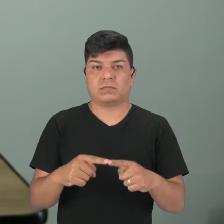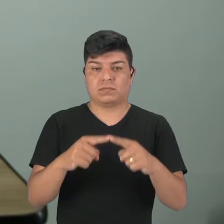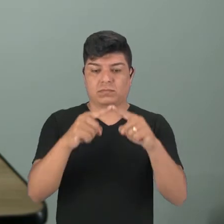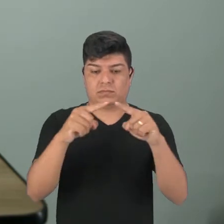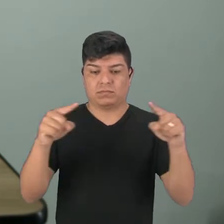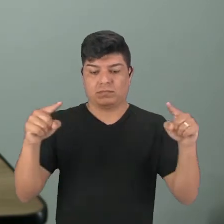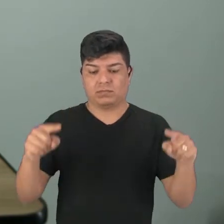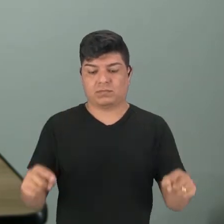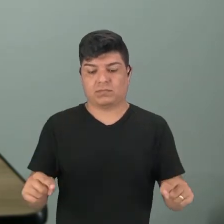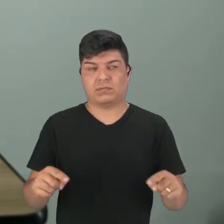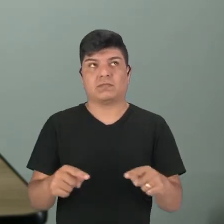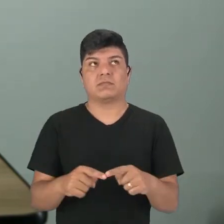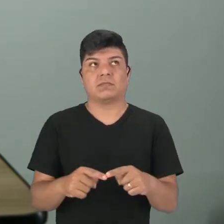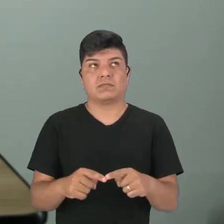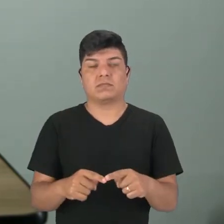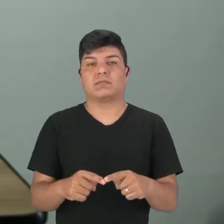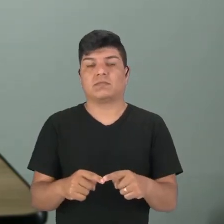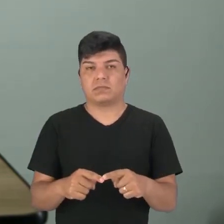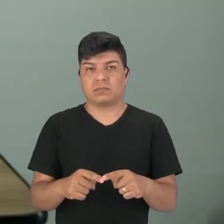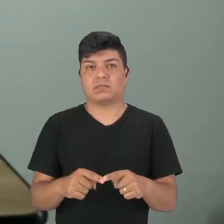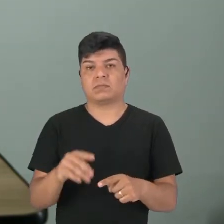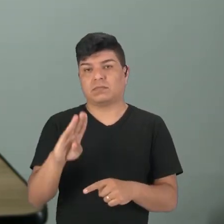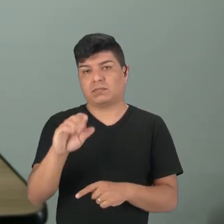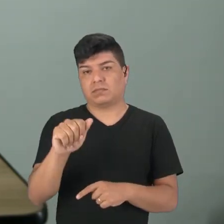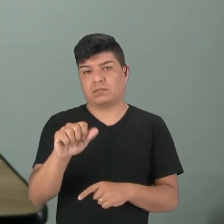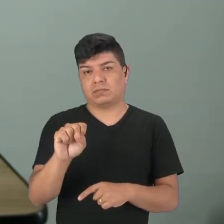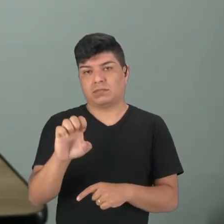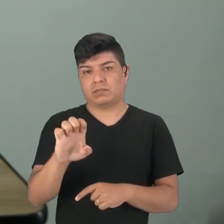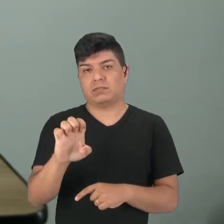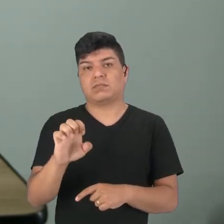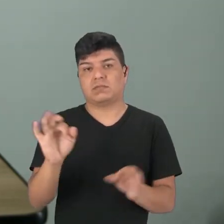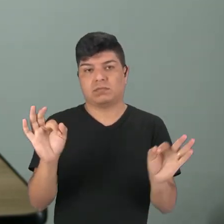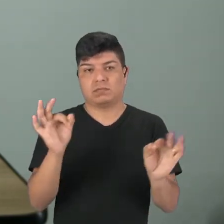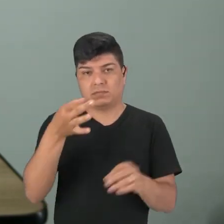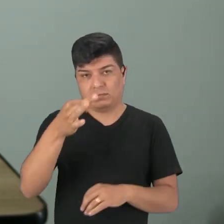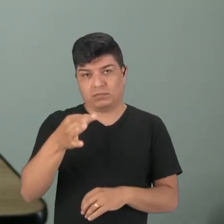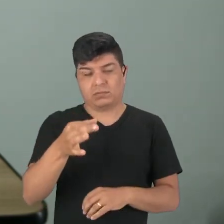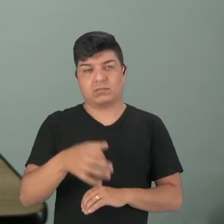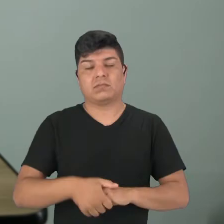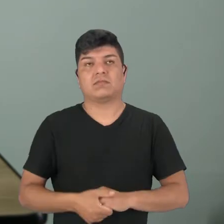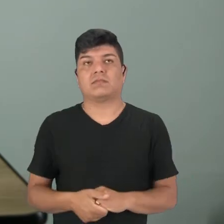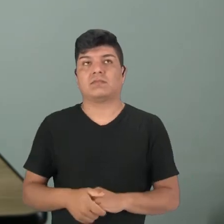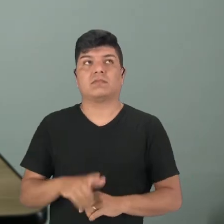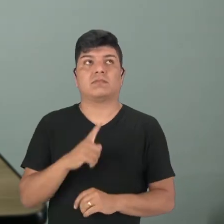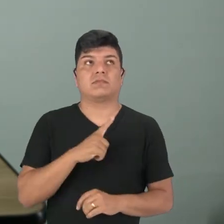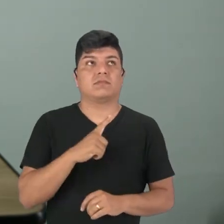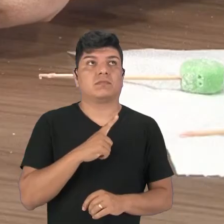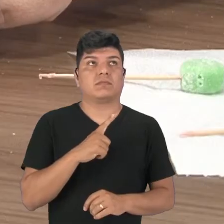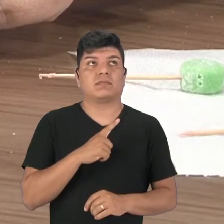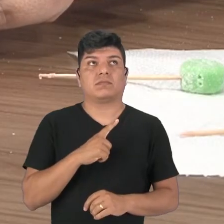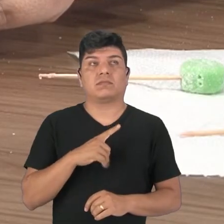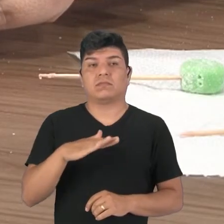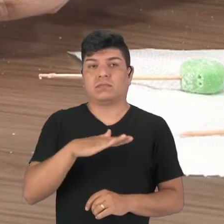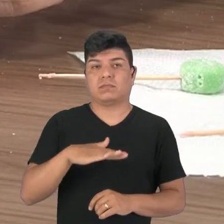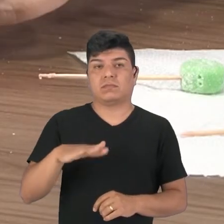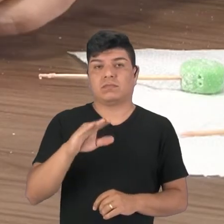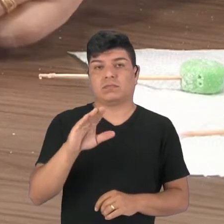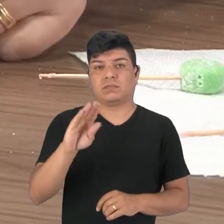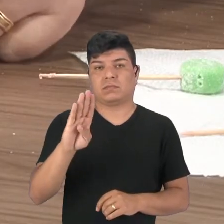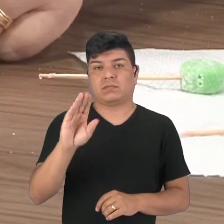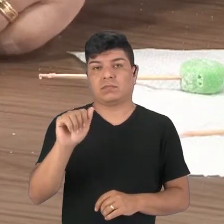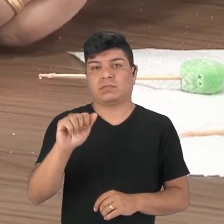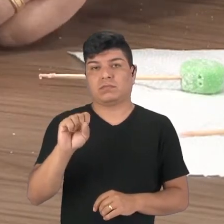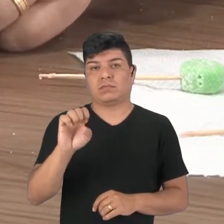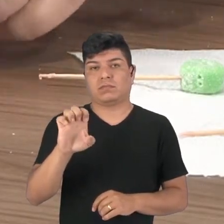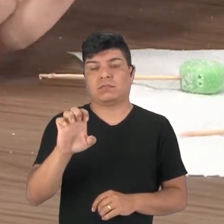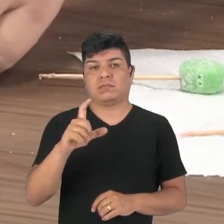quadrada, né? Uma pirâmide de base quadrada, certinho. Aqui nós temos a sua base, que é